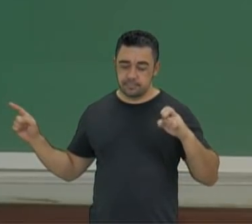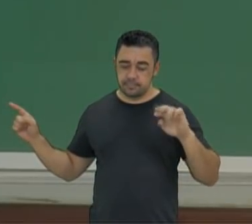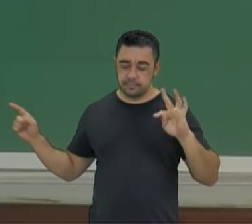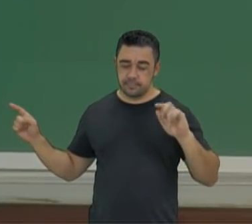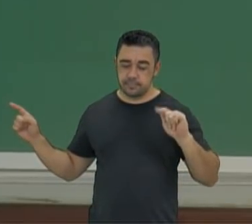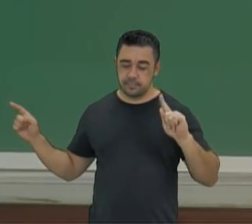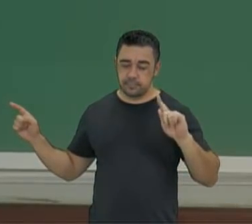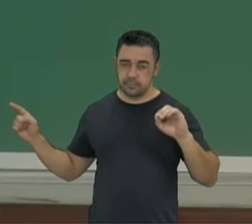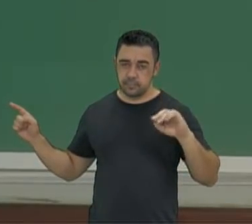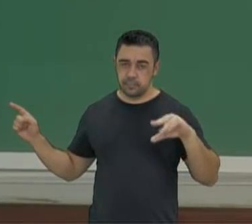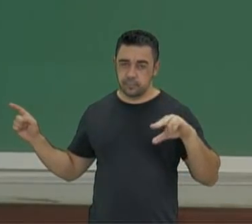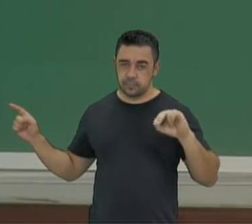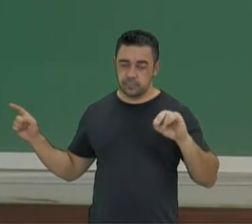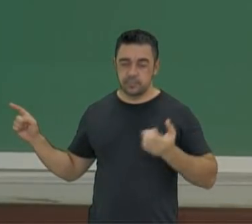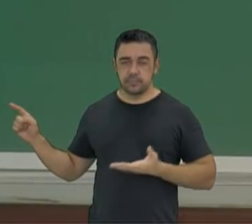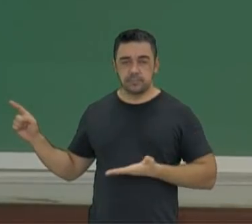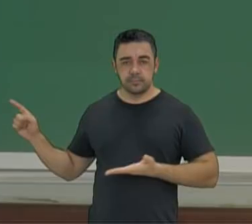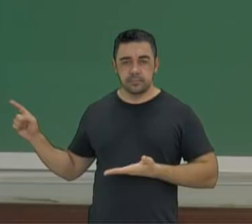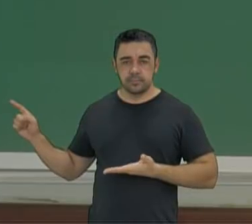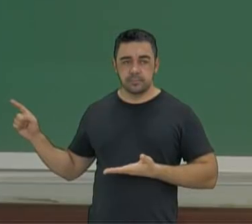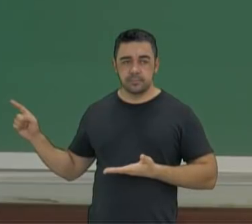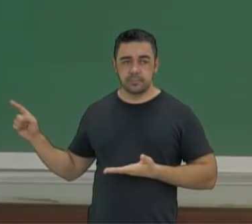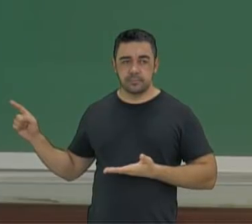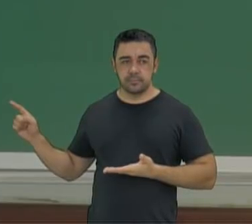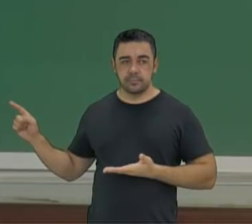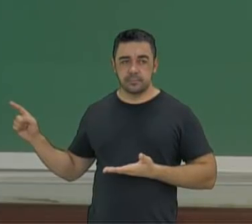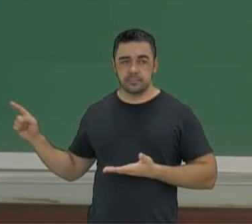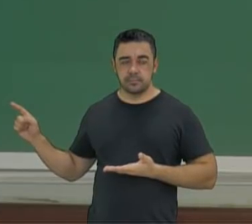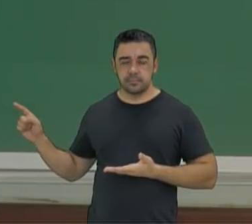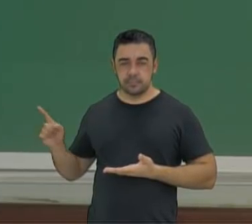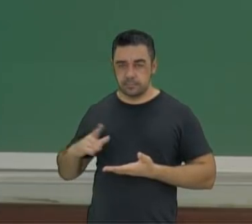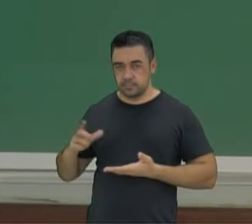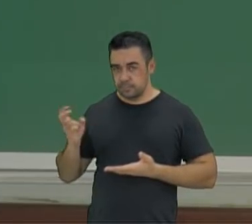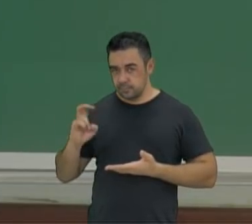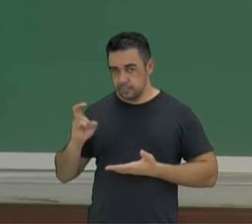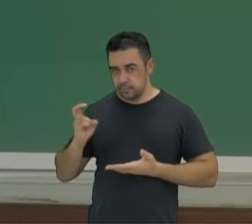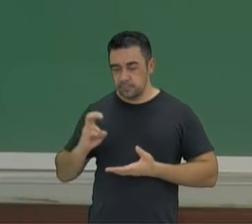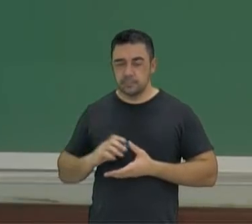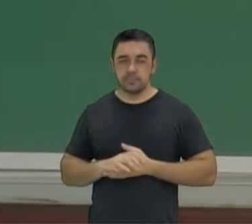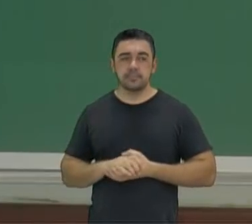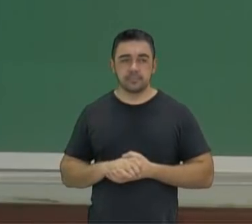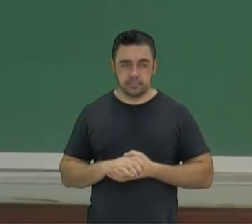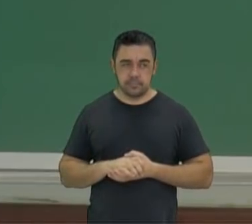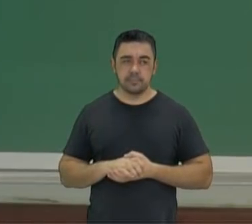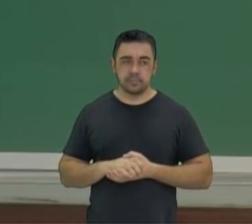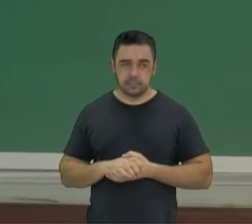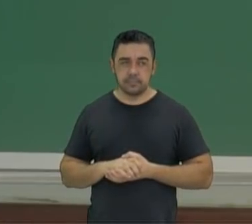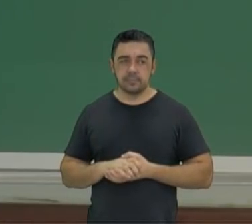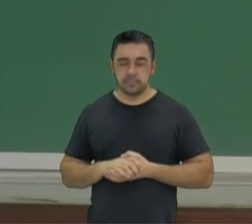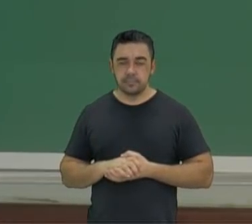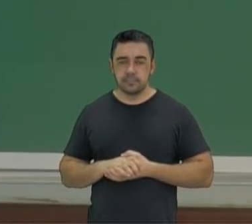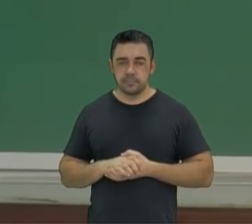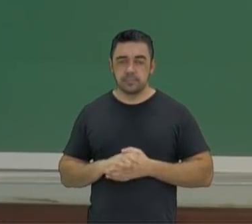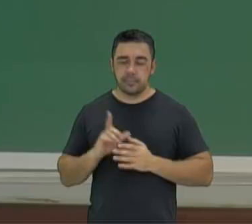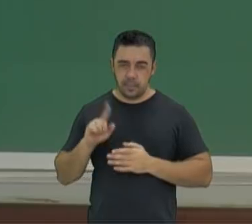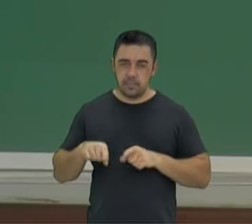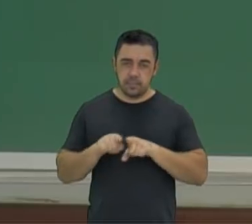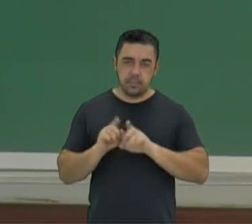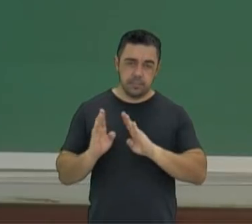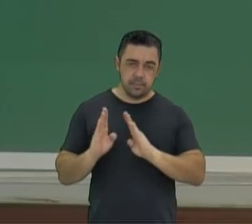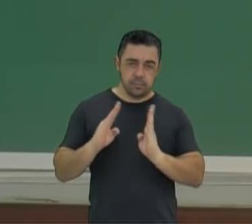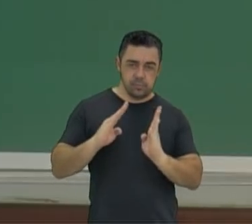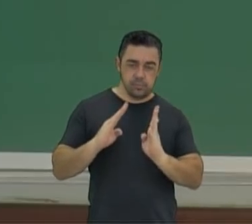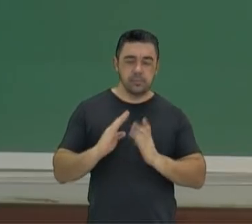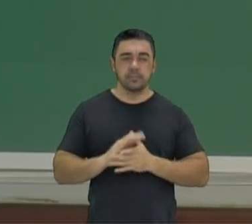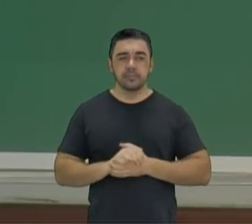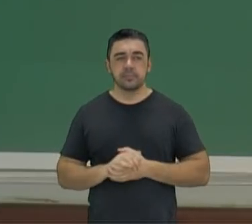pentágono. Então, pentágono vai ser esse ou esse? Esse aqui que a gente contou 5, né? Ó, é um prisma oblíquo